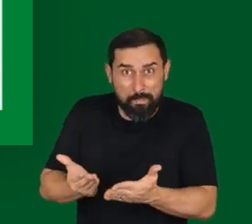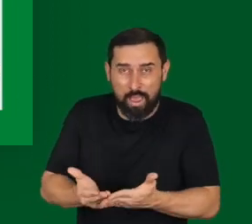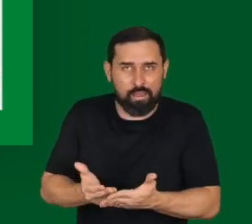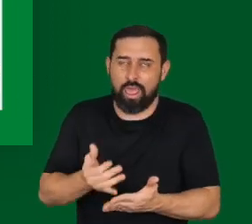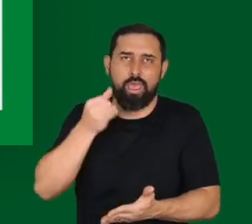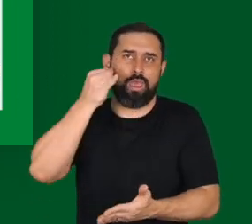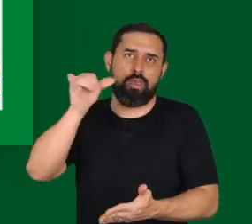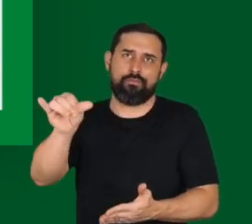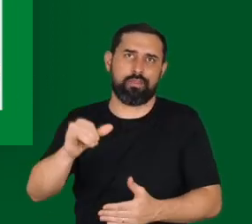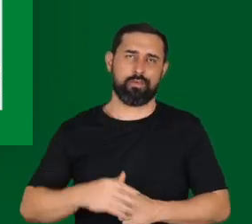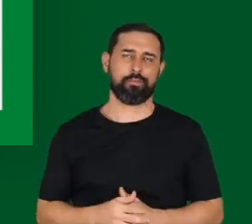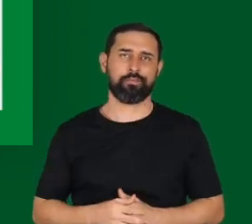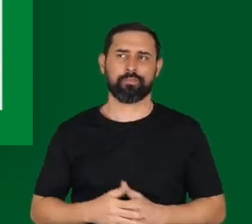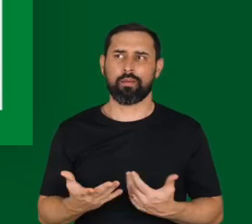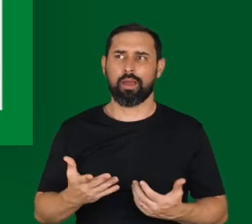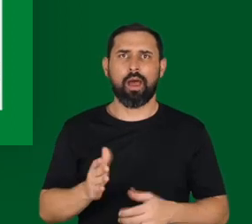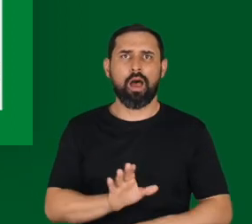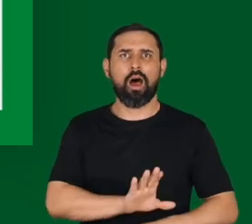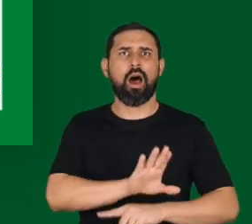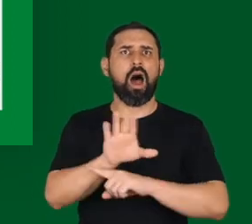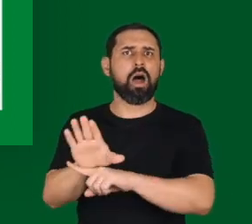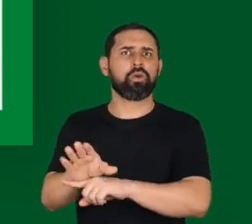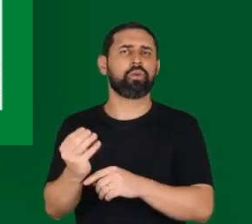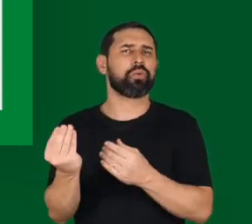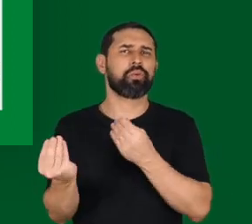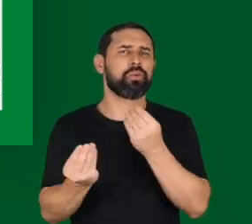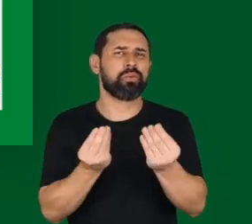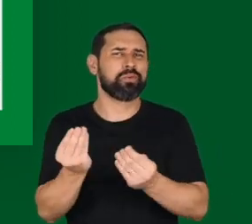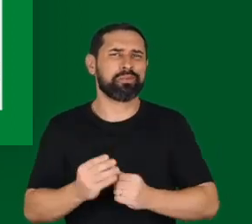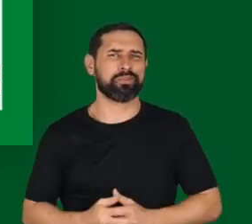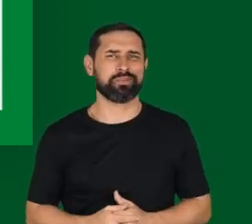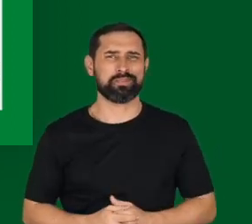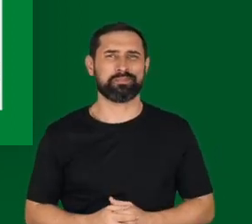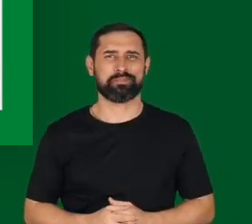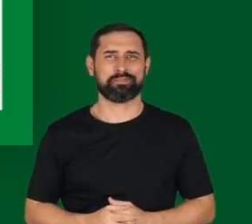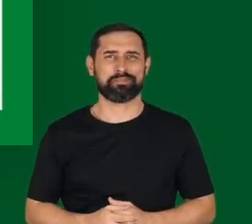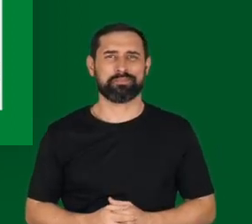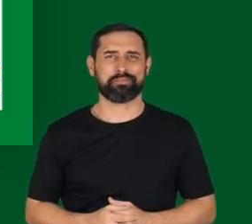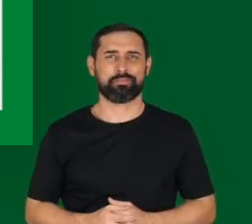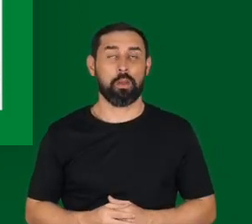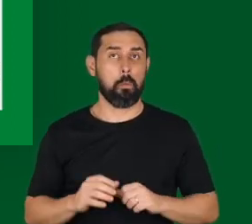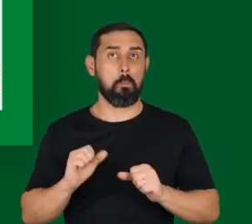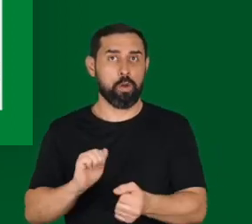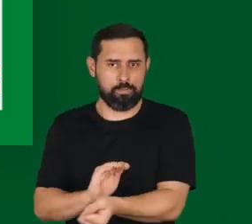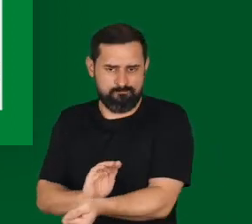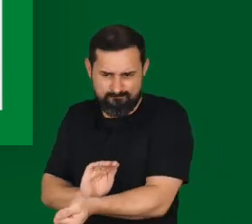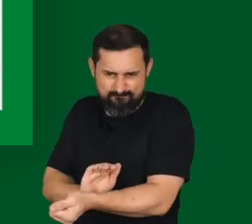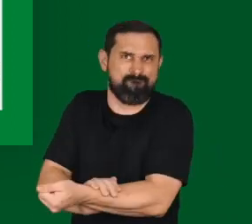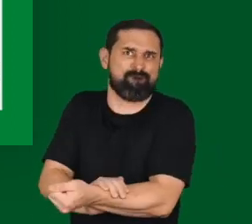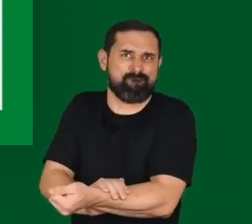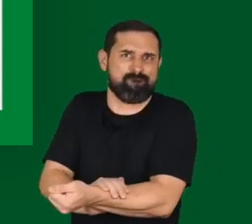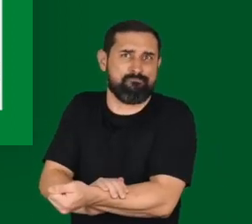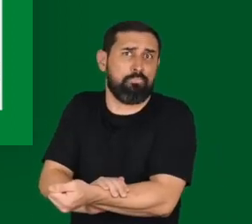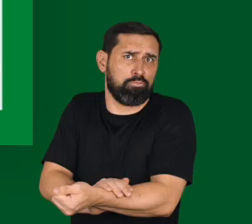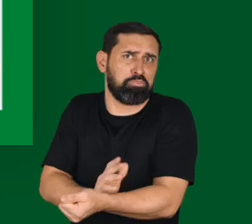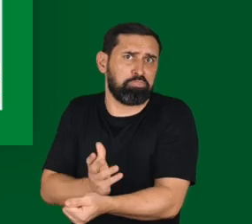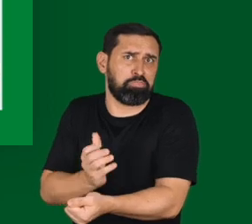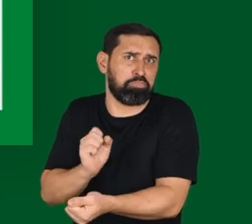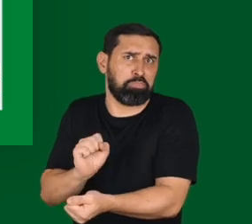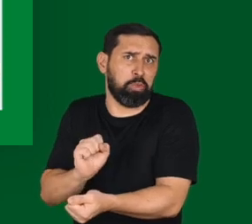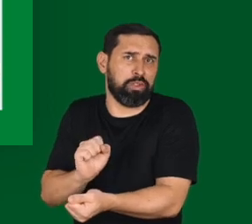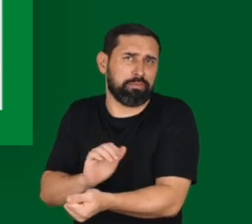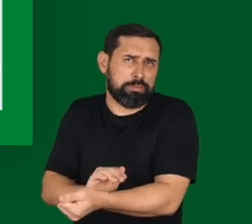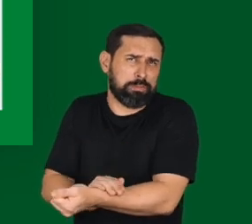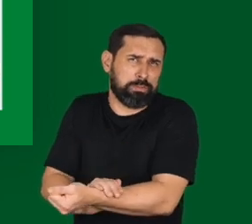controle dessa hemorragia exsanguinante. E quais os dispositivos que a gente tem para controle, né? A gente tem a compressão direta, então